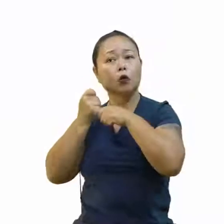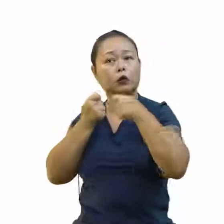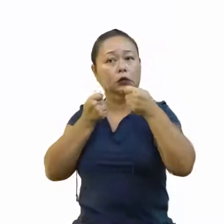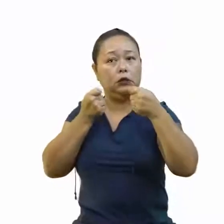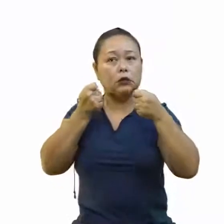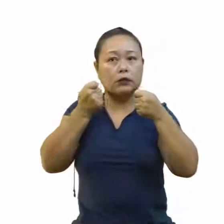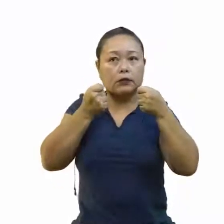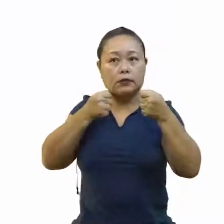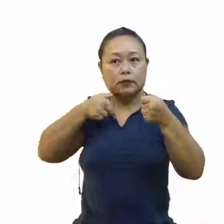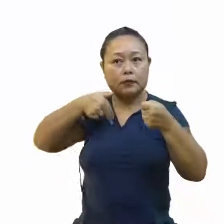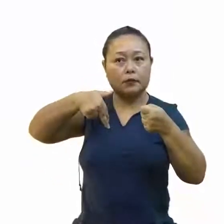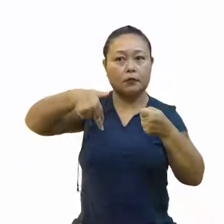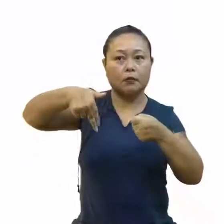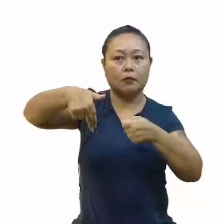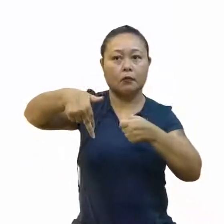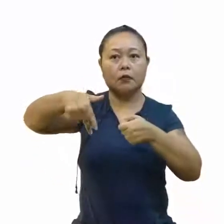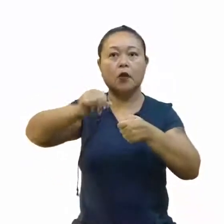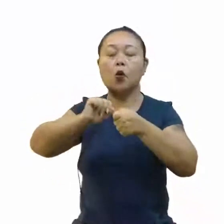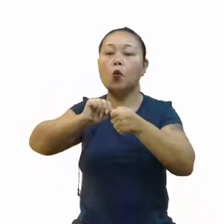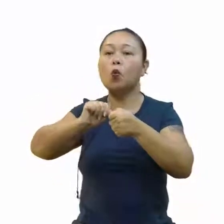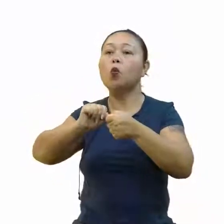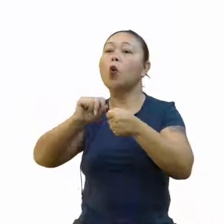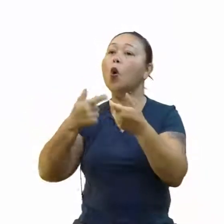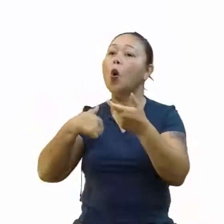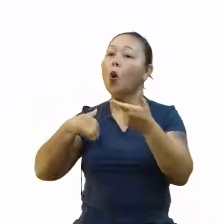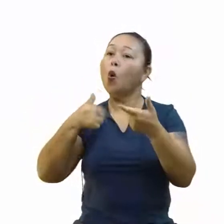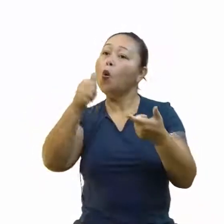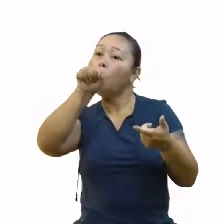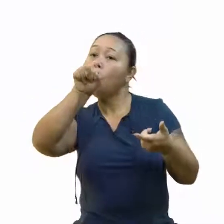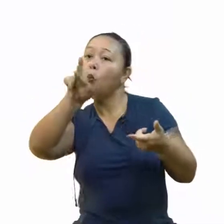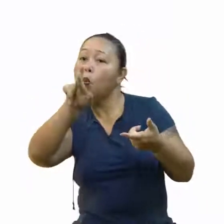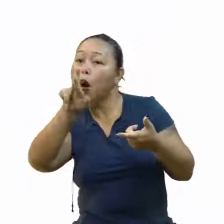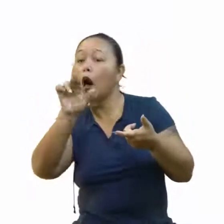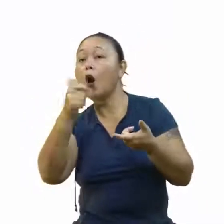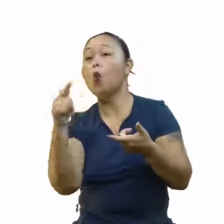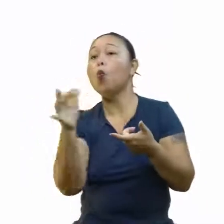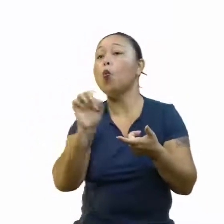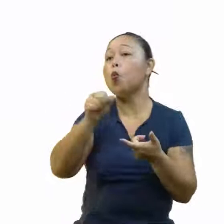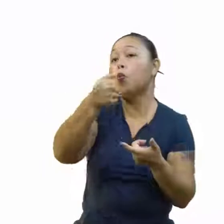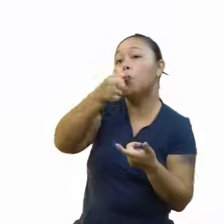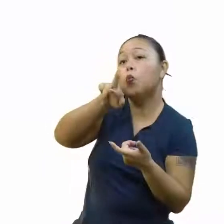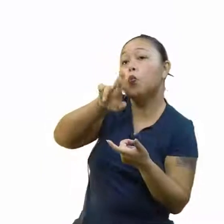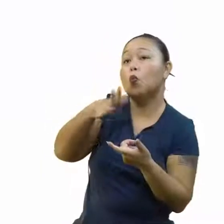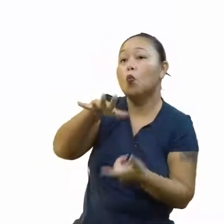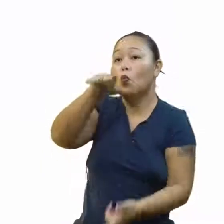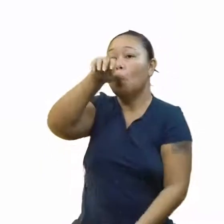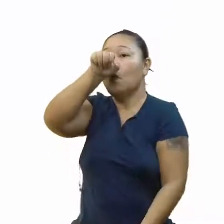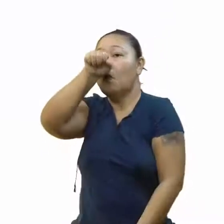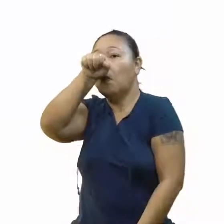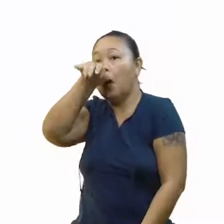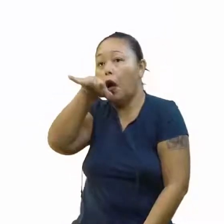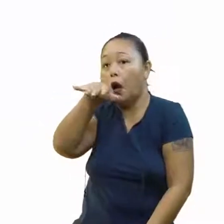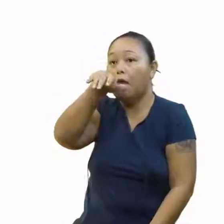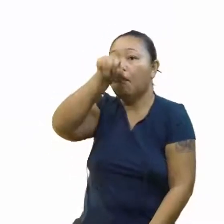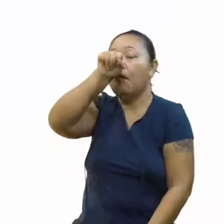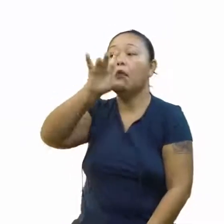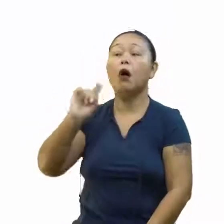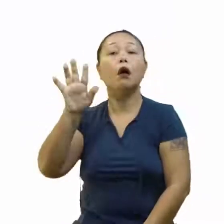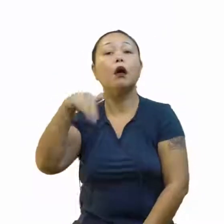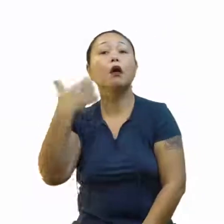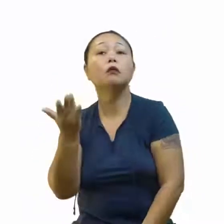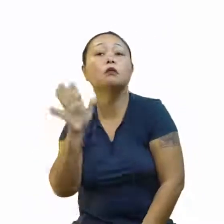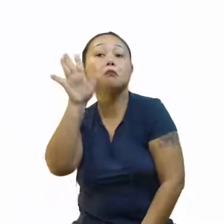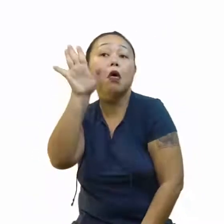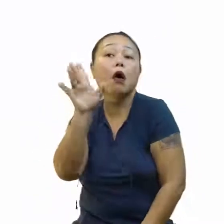resistência, aeróbia ou anaeróbia. Como é que eu vou fazer esse treinamento? Dependendo da minha